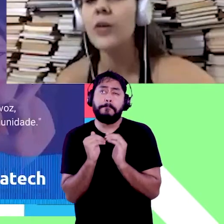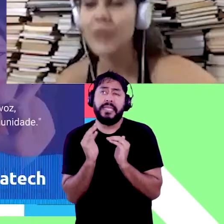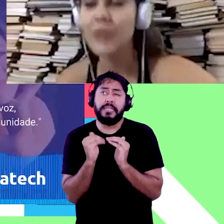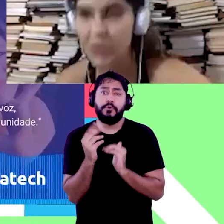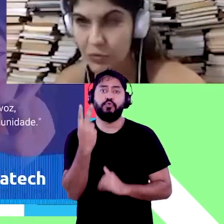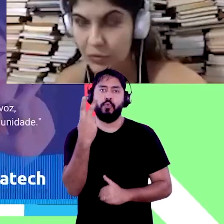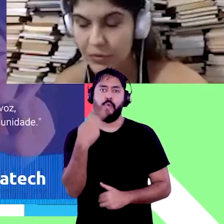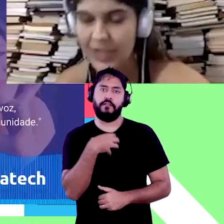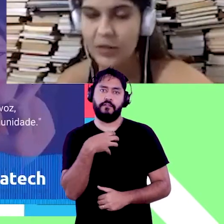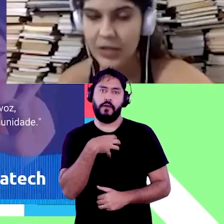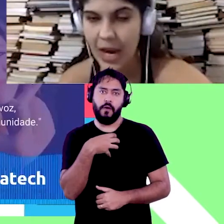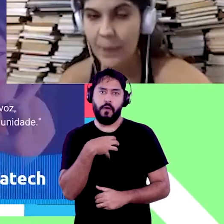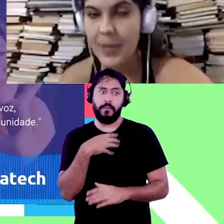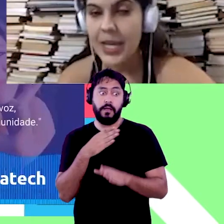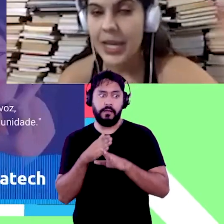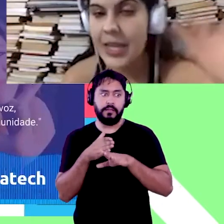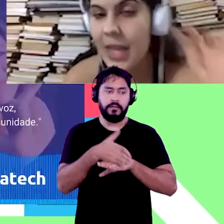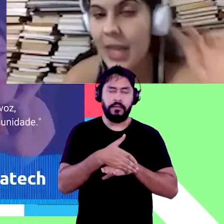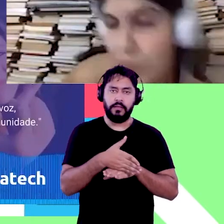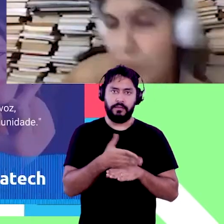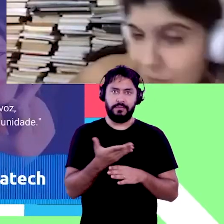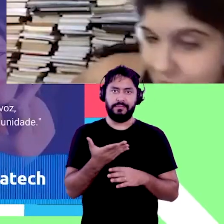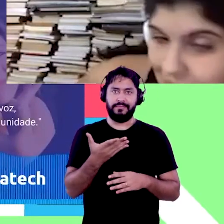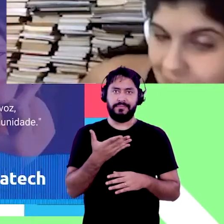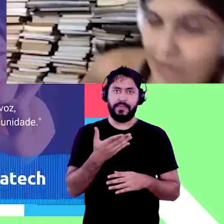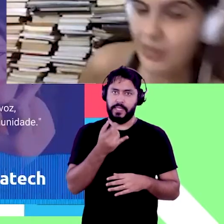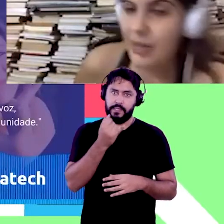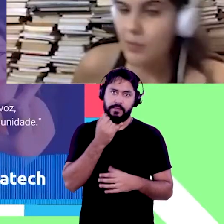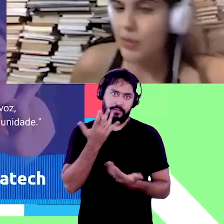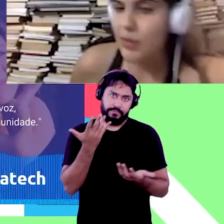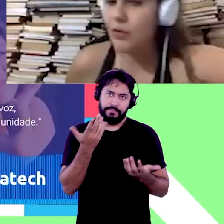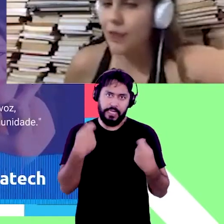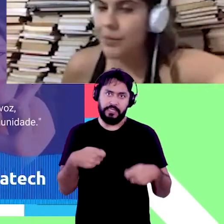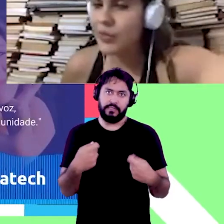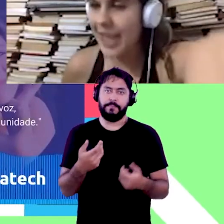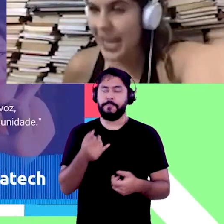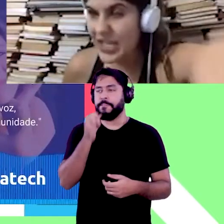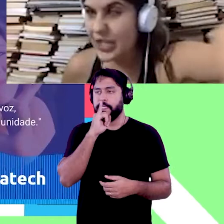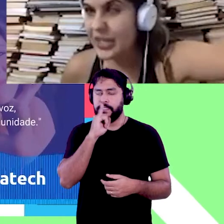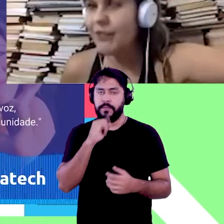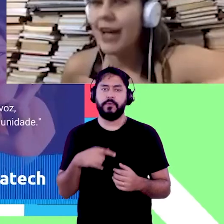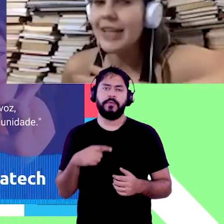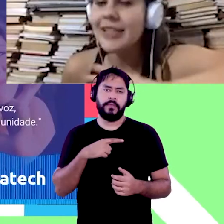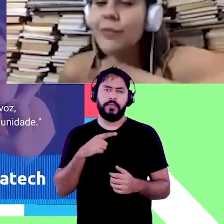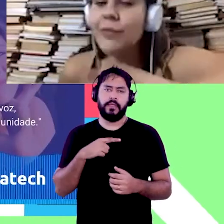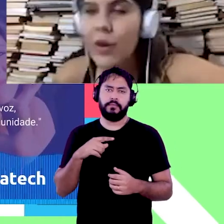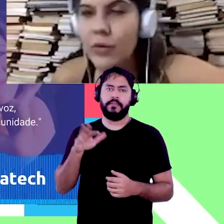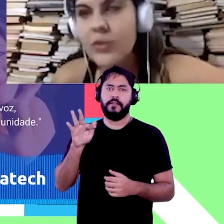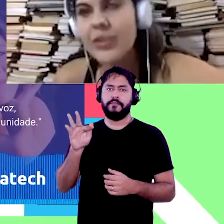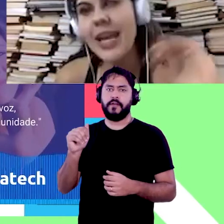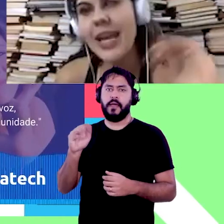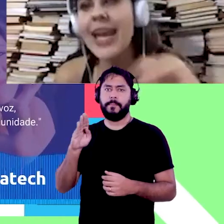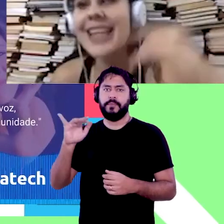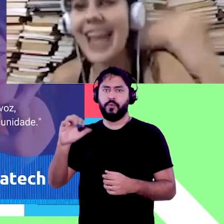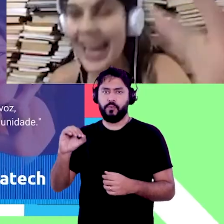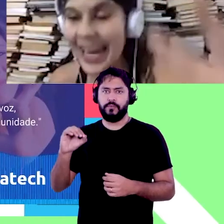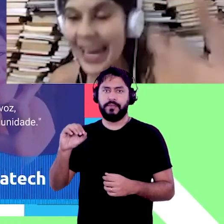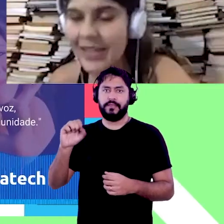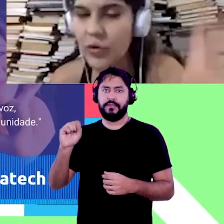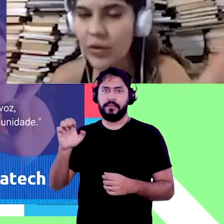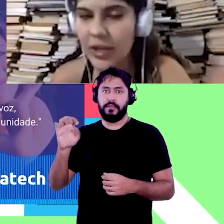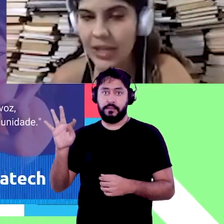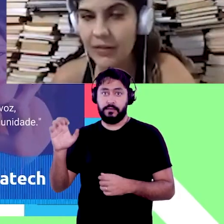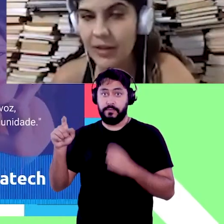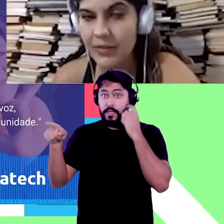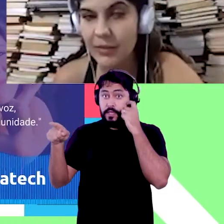aquele conteúdo sensorial. Então, tem um exemplo aqui do Fábio Sete, que faz fotos narradas